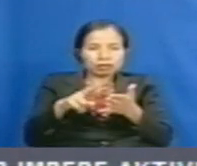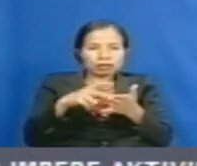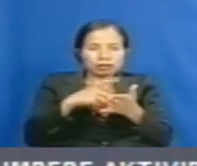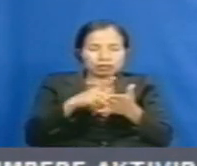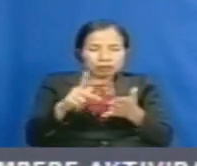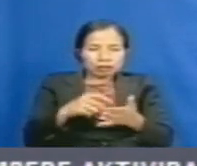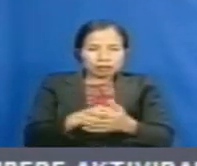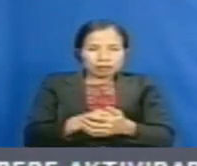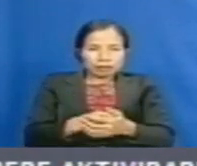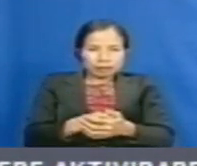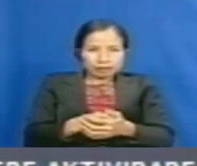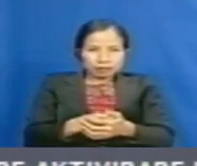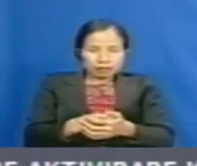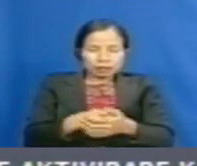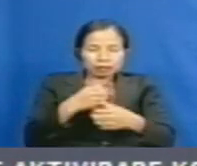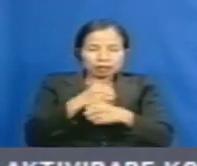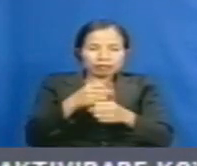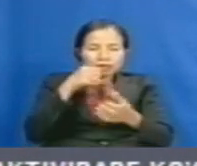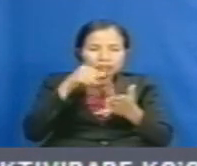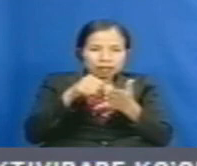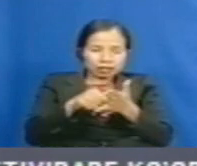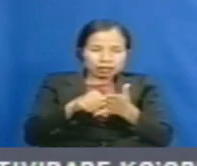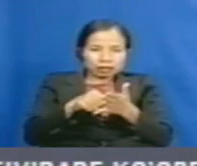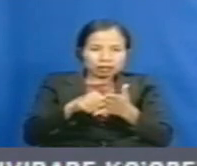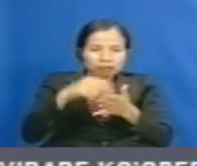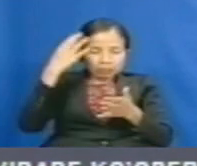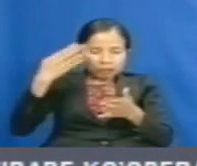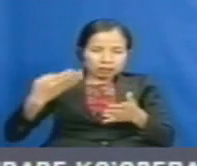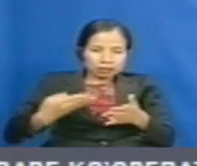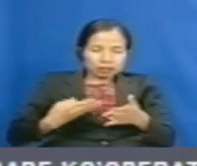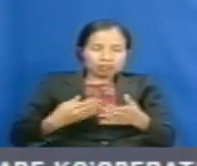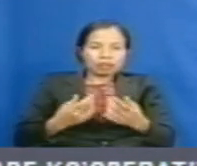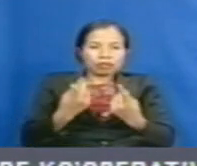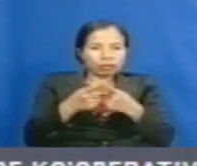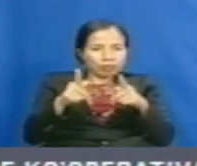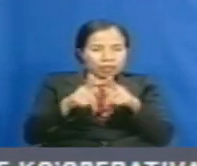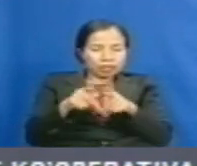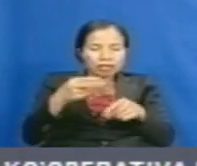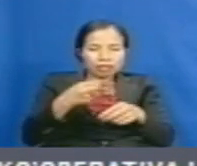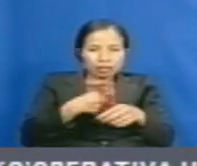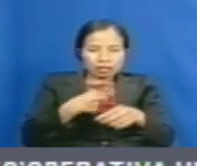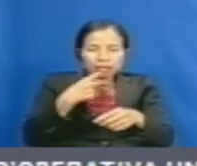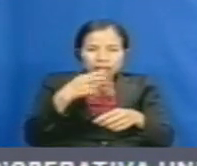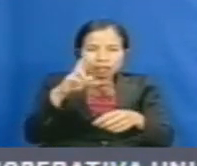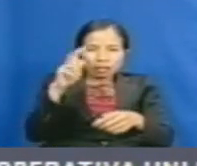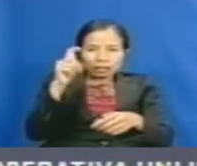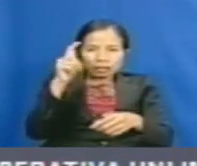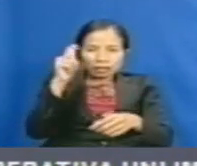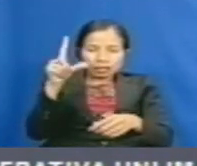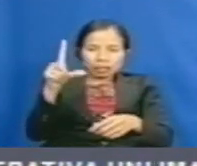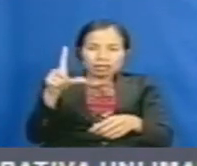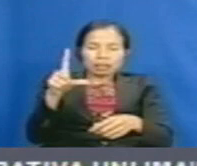também né donita a ruca falei carta vai a senhora né o que a companhia nem aí cata a RTTL sei